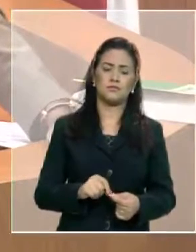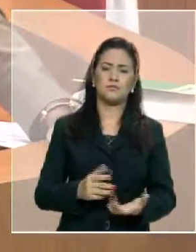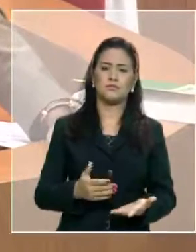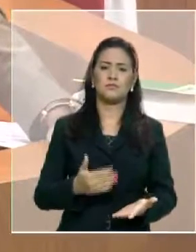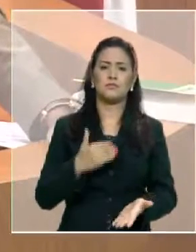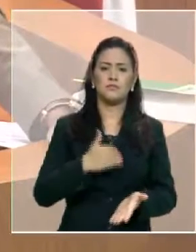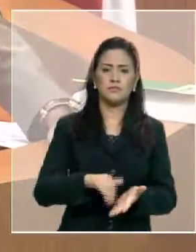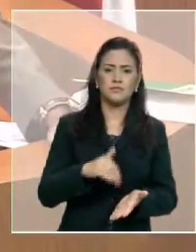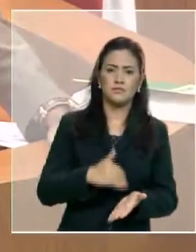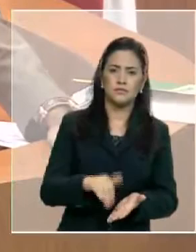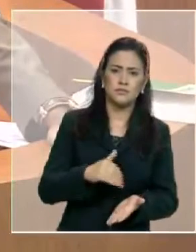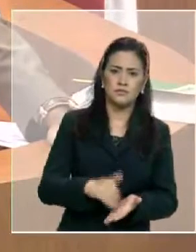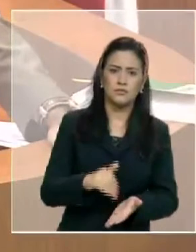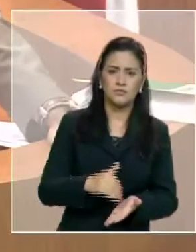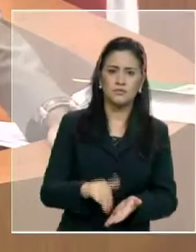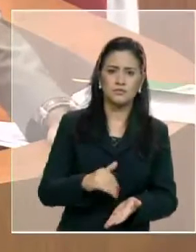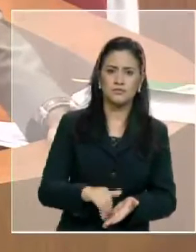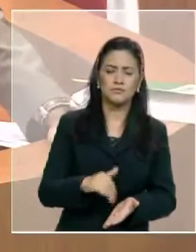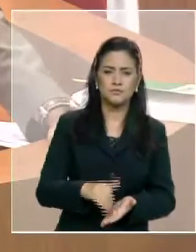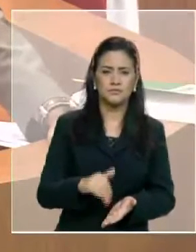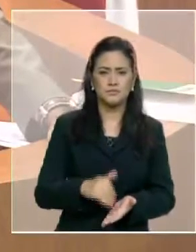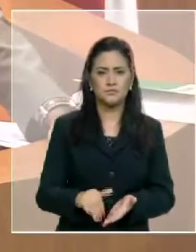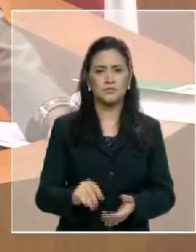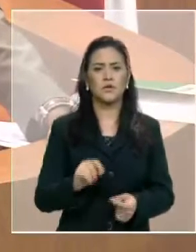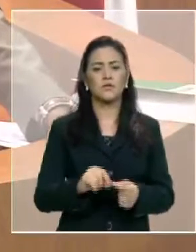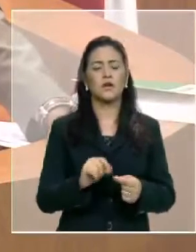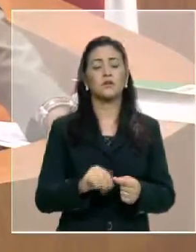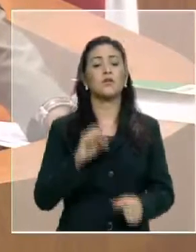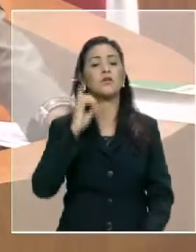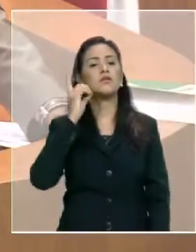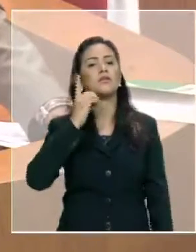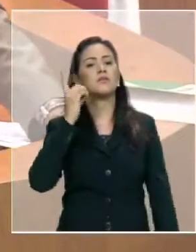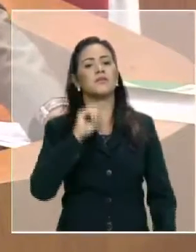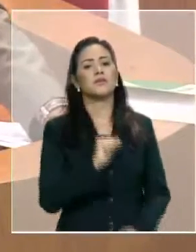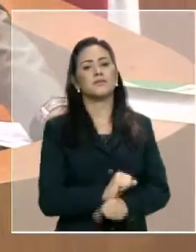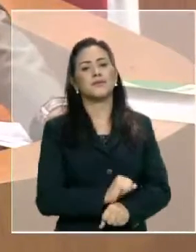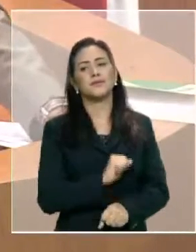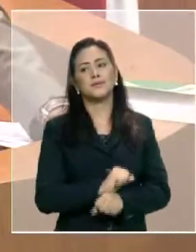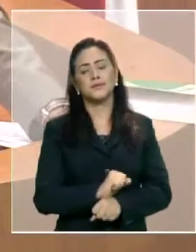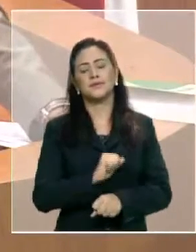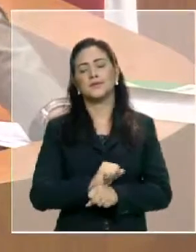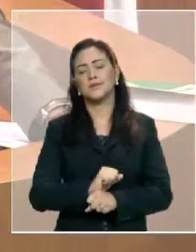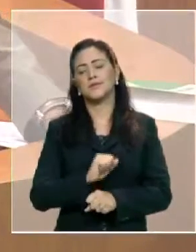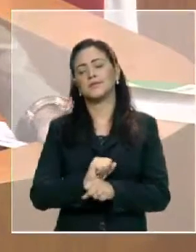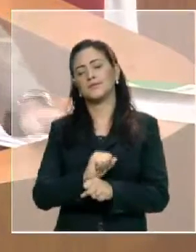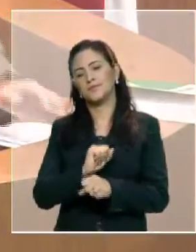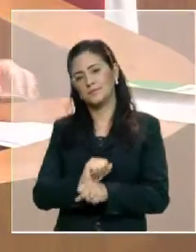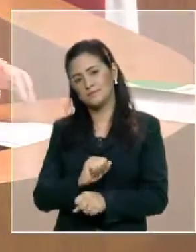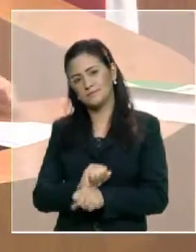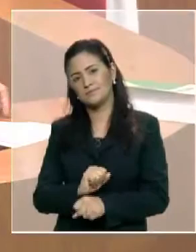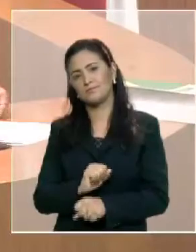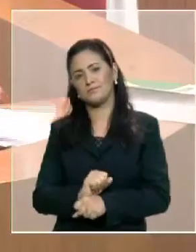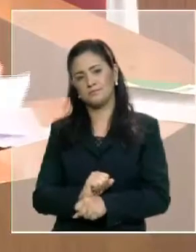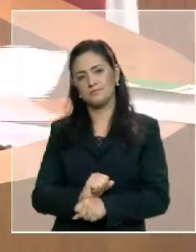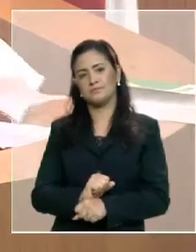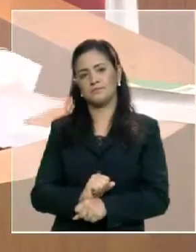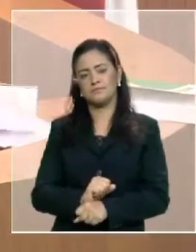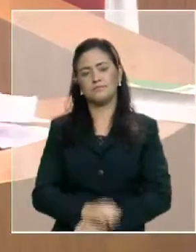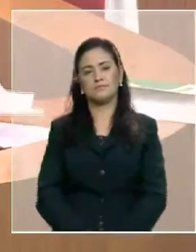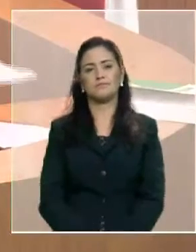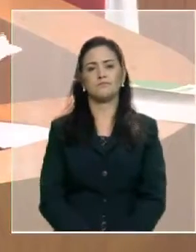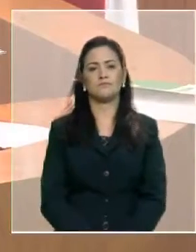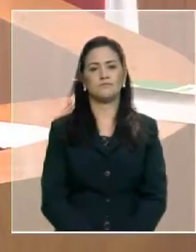deputado, secretário que dá chá de cadeira e não atende as demandas do povo. Então, meus